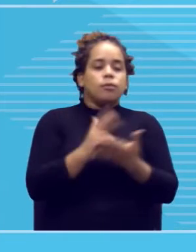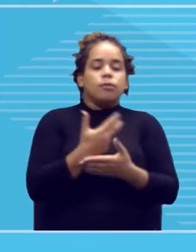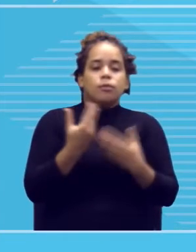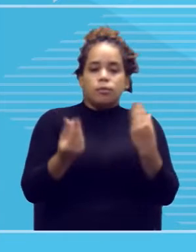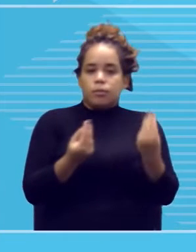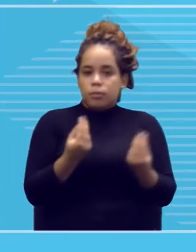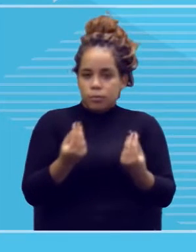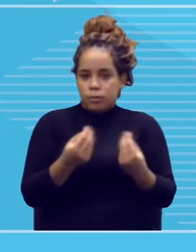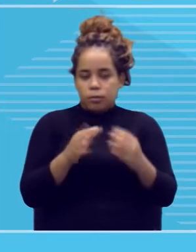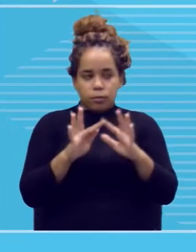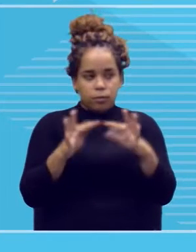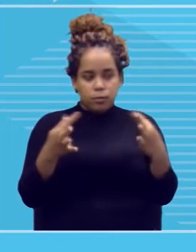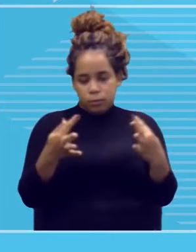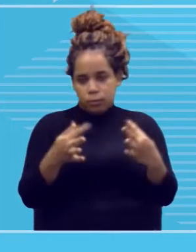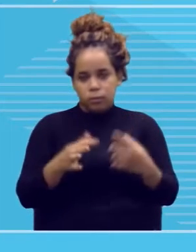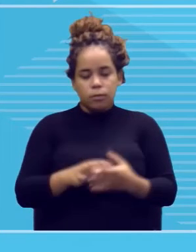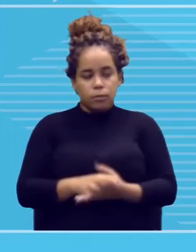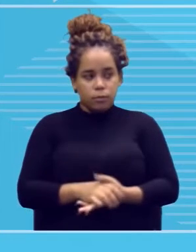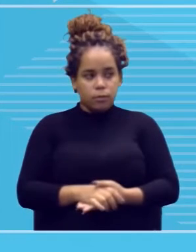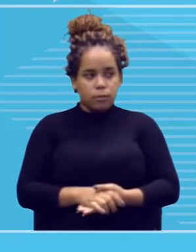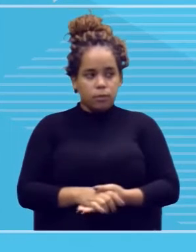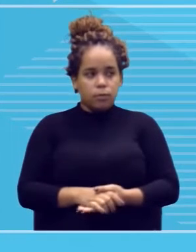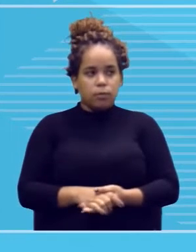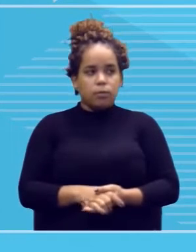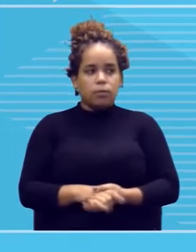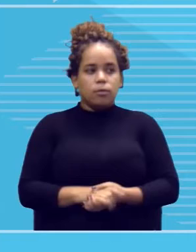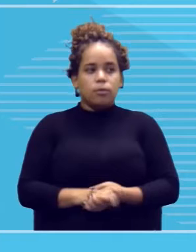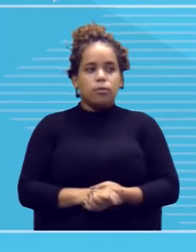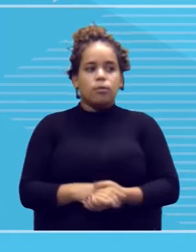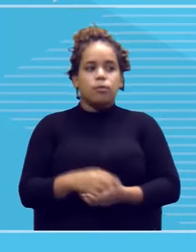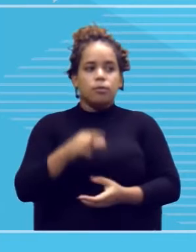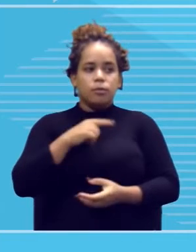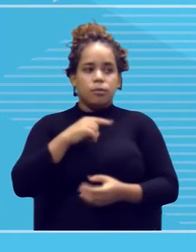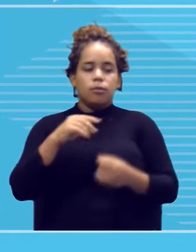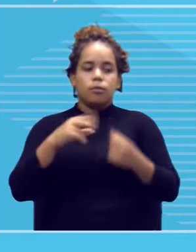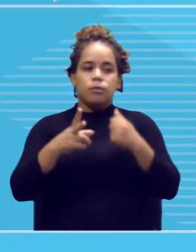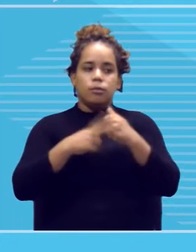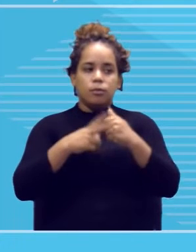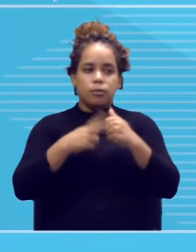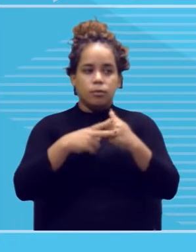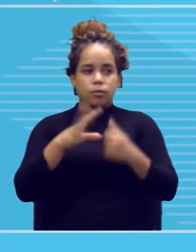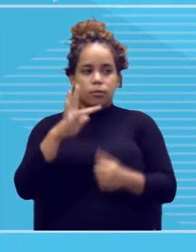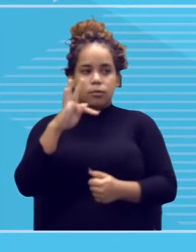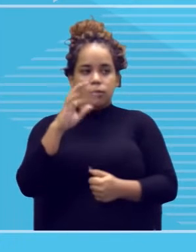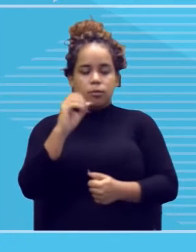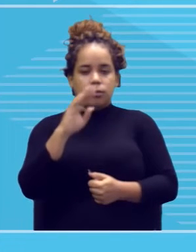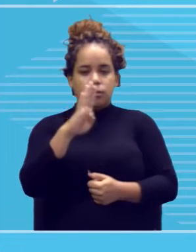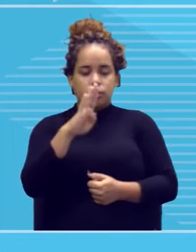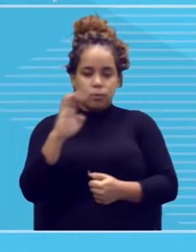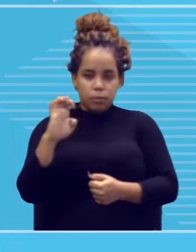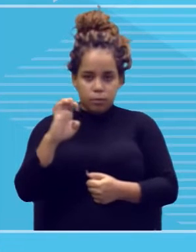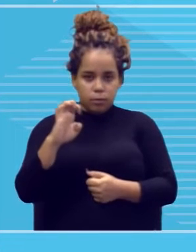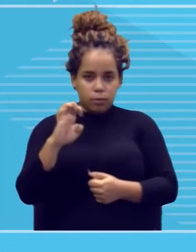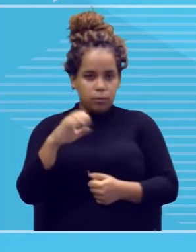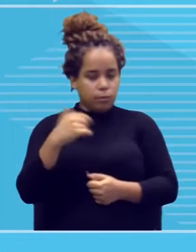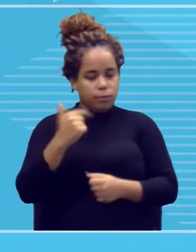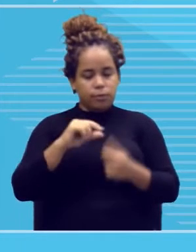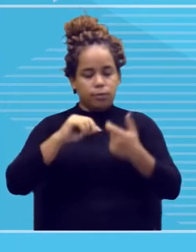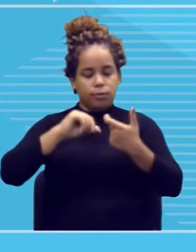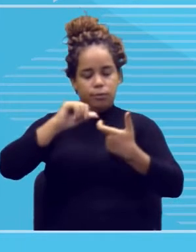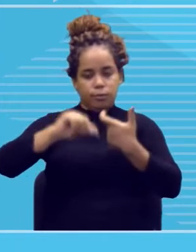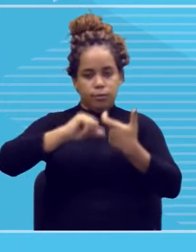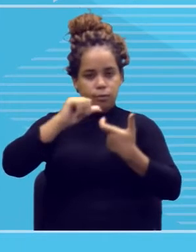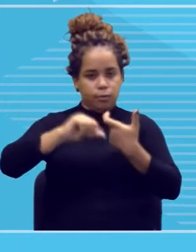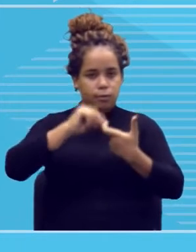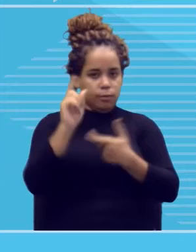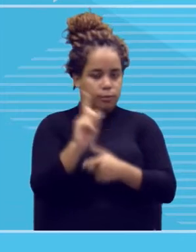simples demais esse verbo to be ele vai vir assim ó bi mesmo você não vai conjugar ele não você não vai